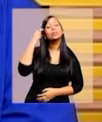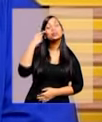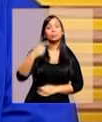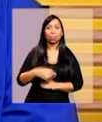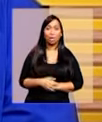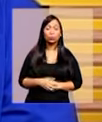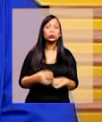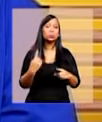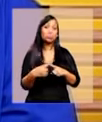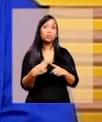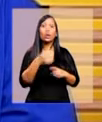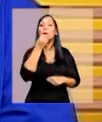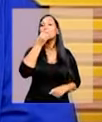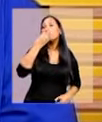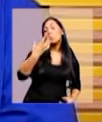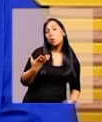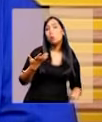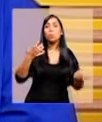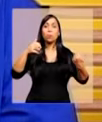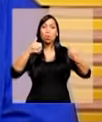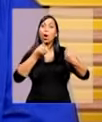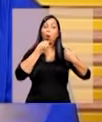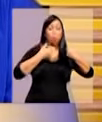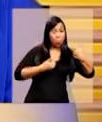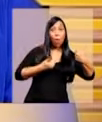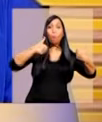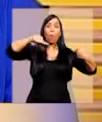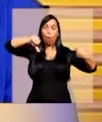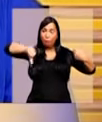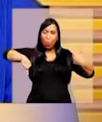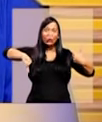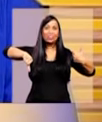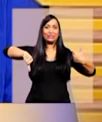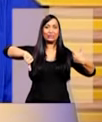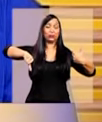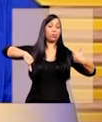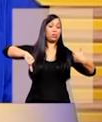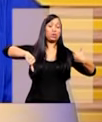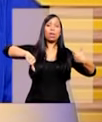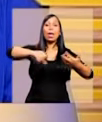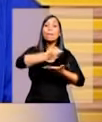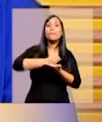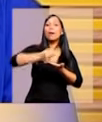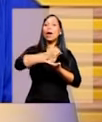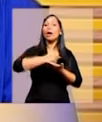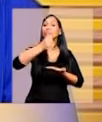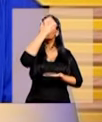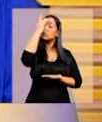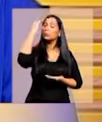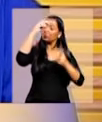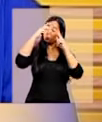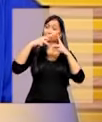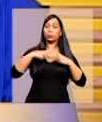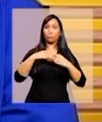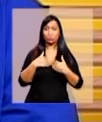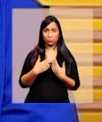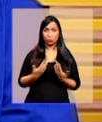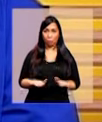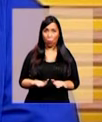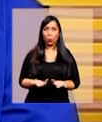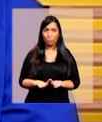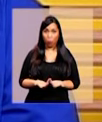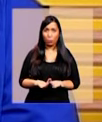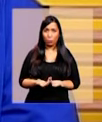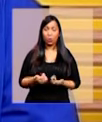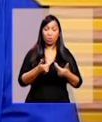refletir, porque a noção de bom e ruim, ela é uma noção fundamentada na visão dual. E a